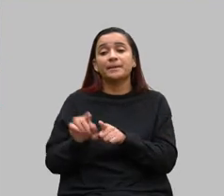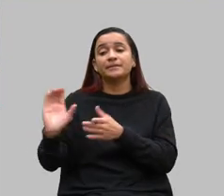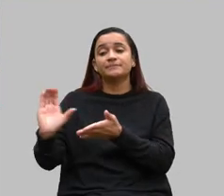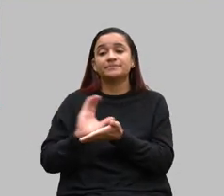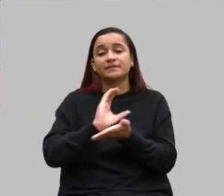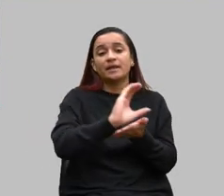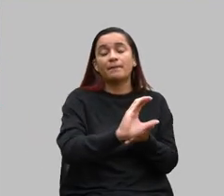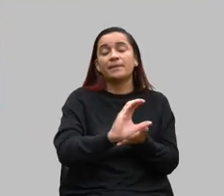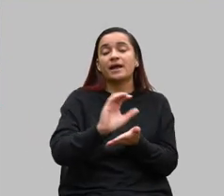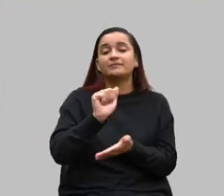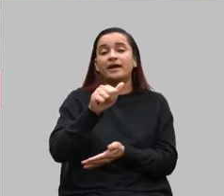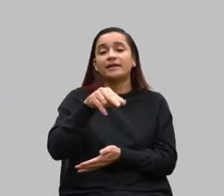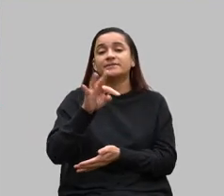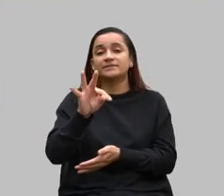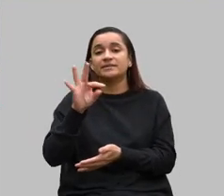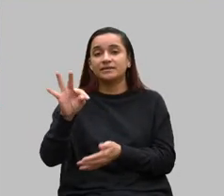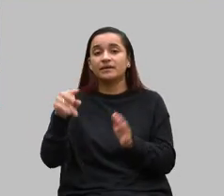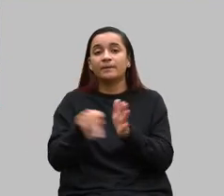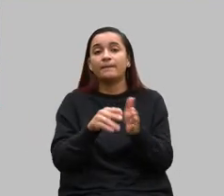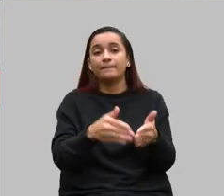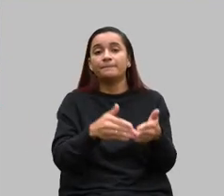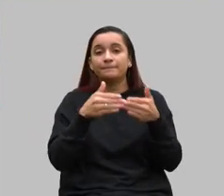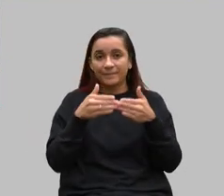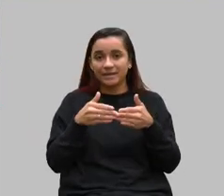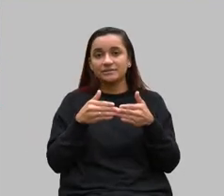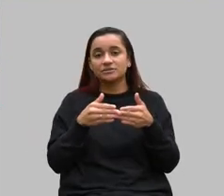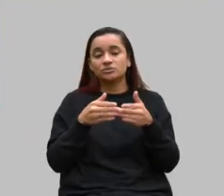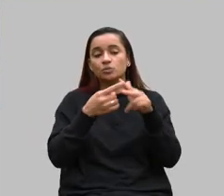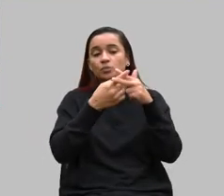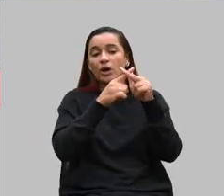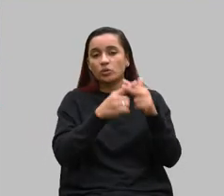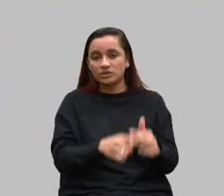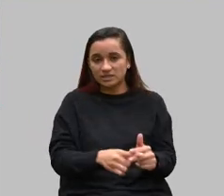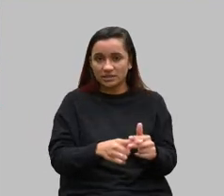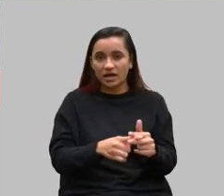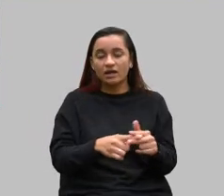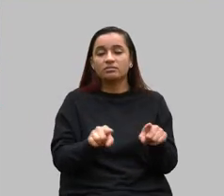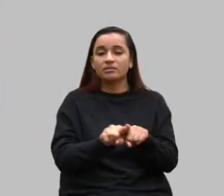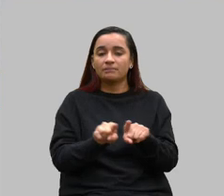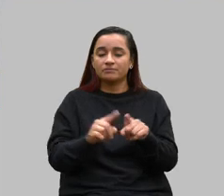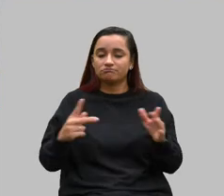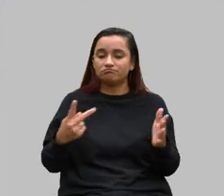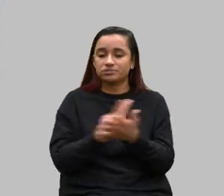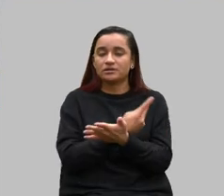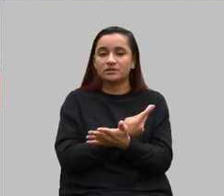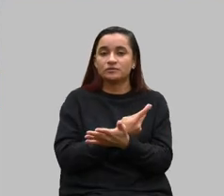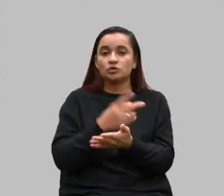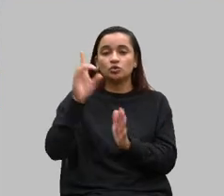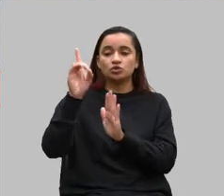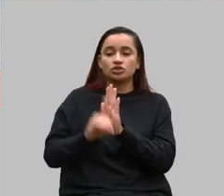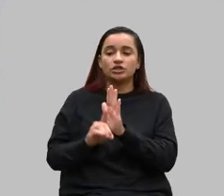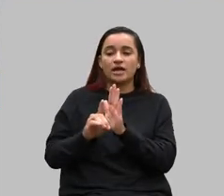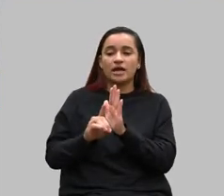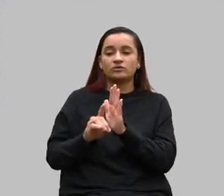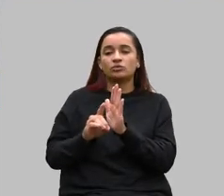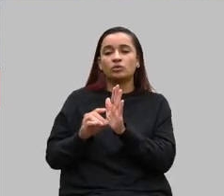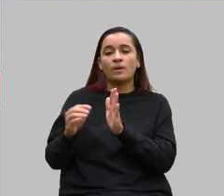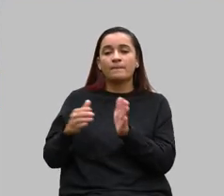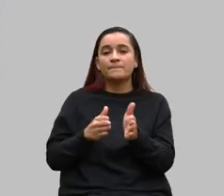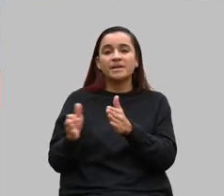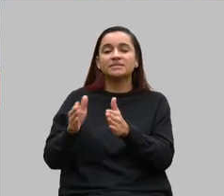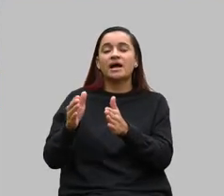ntt pedido de providências para que seja regulamentado e efetivado o direito de passagem das nas ferrovias